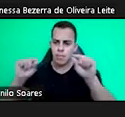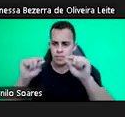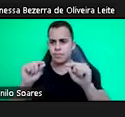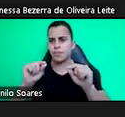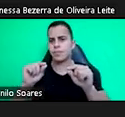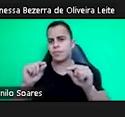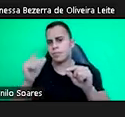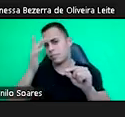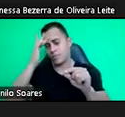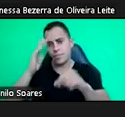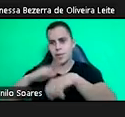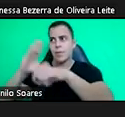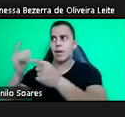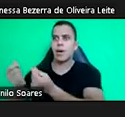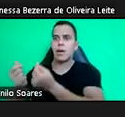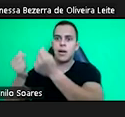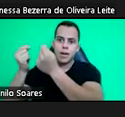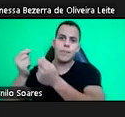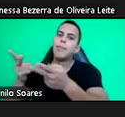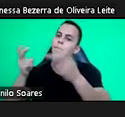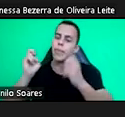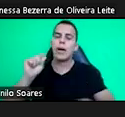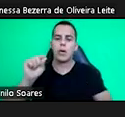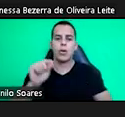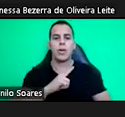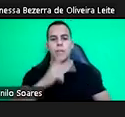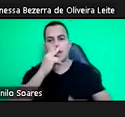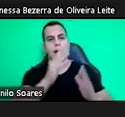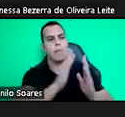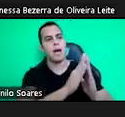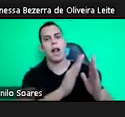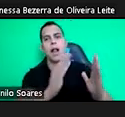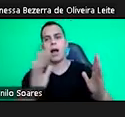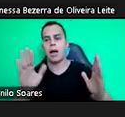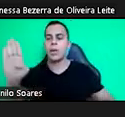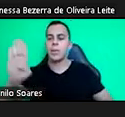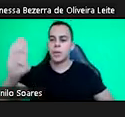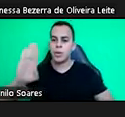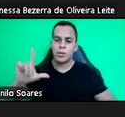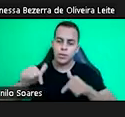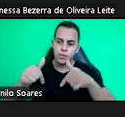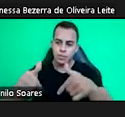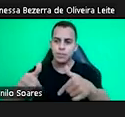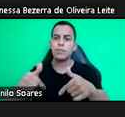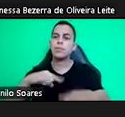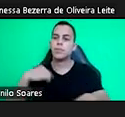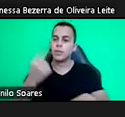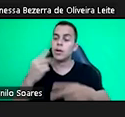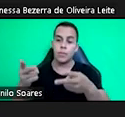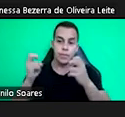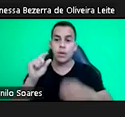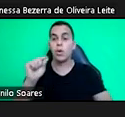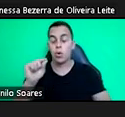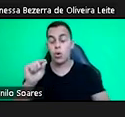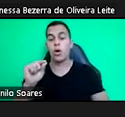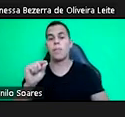mais alto, o que sobra aqui? Um espaço maior para a biologia atuar. Então, a gente vê que o score